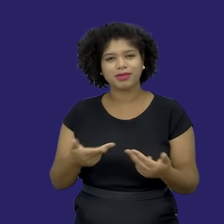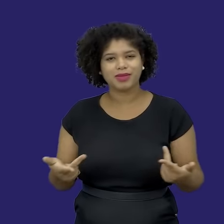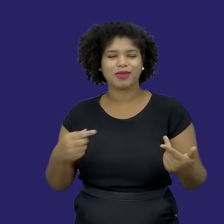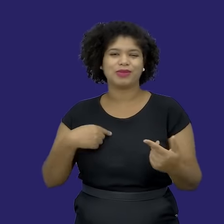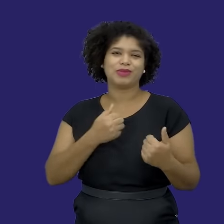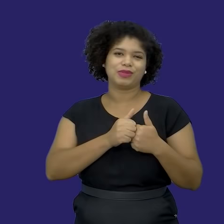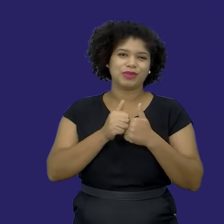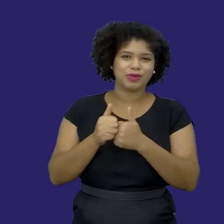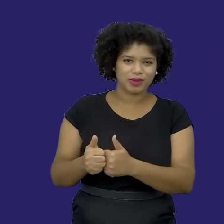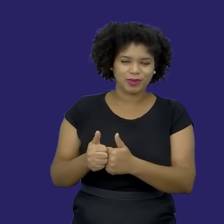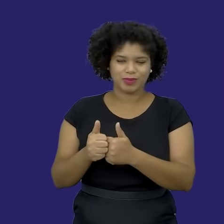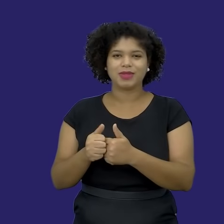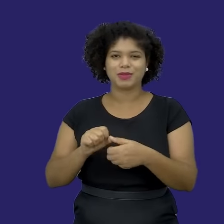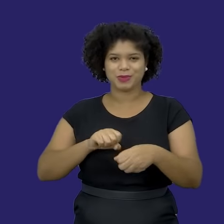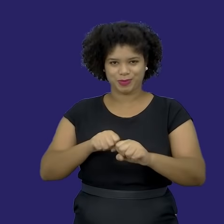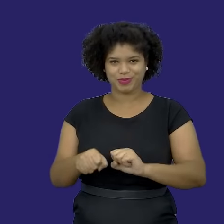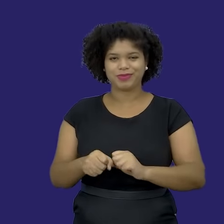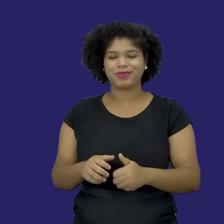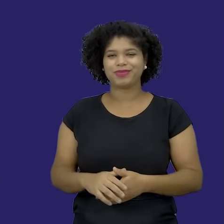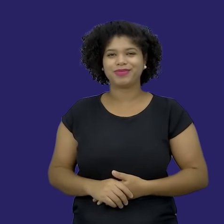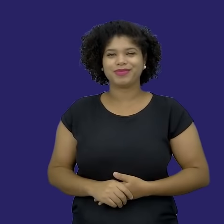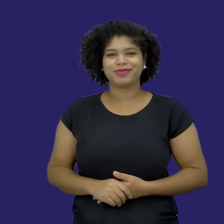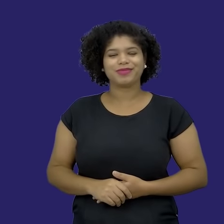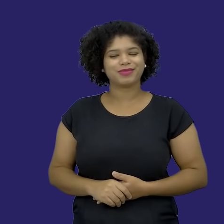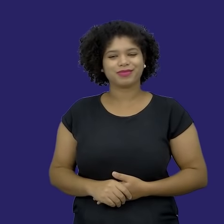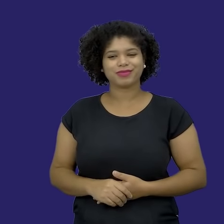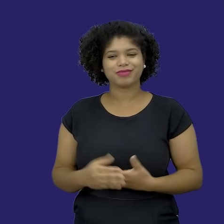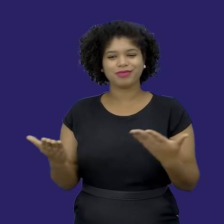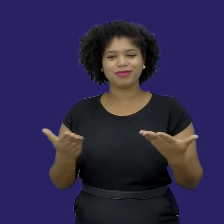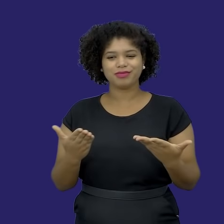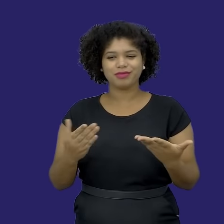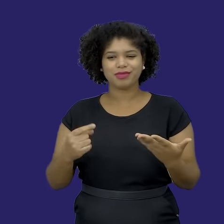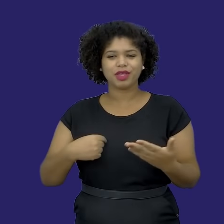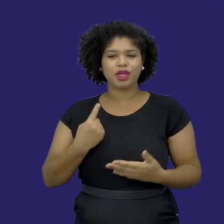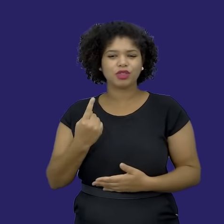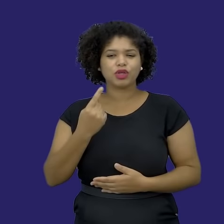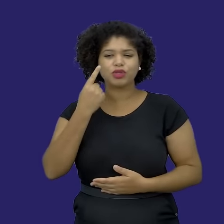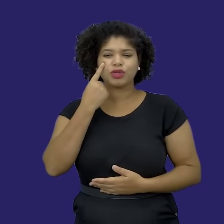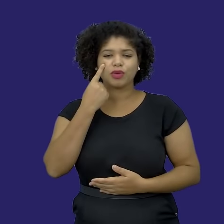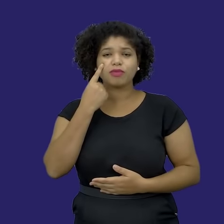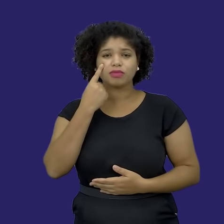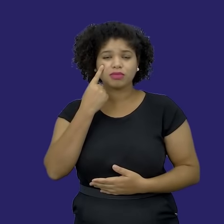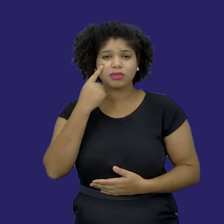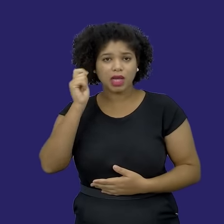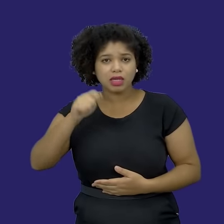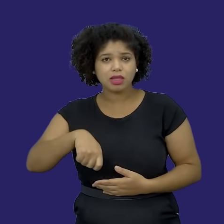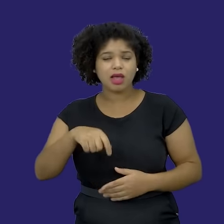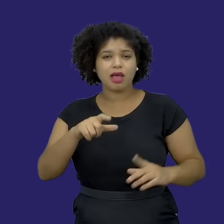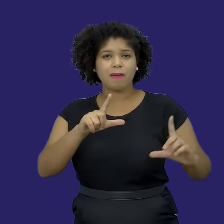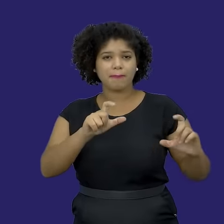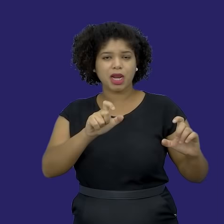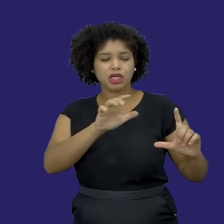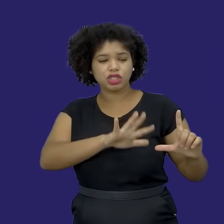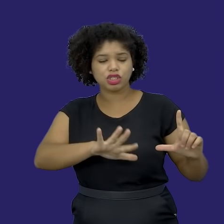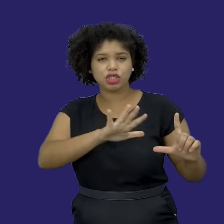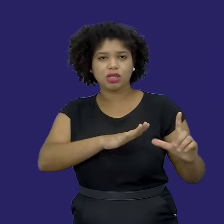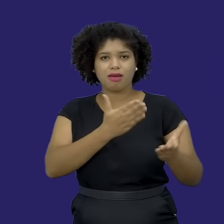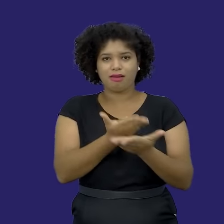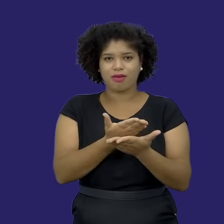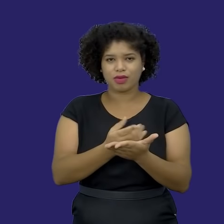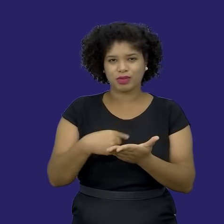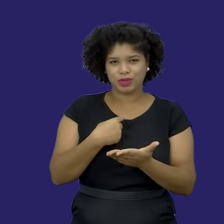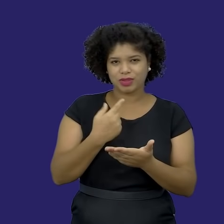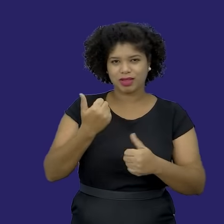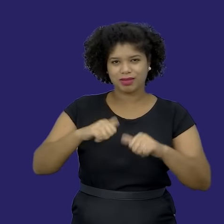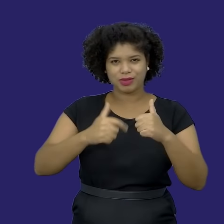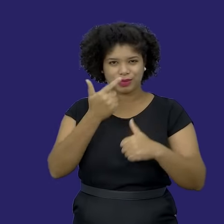poder acompanhar aí as formações. Neste momento, a gente fez um print das telas da aula que será analisada,